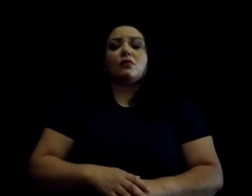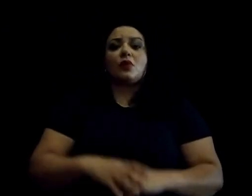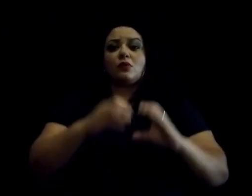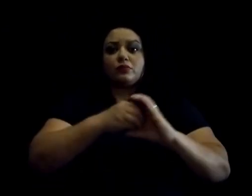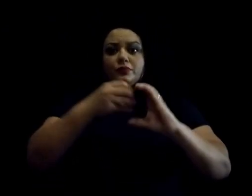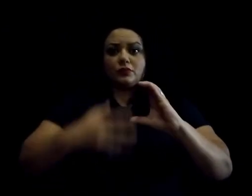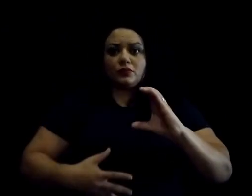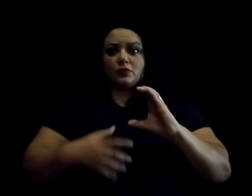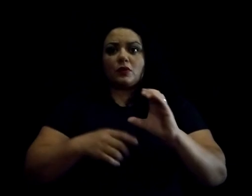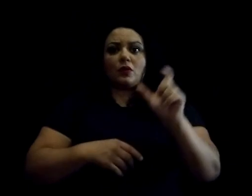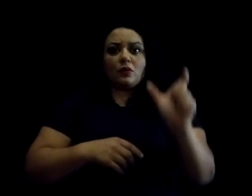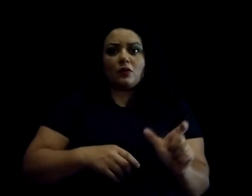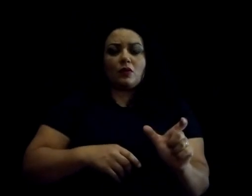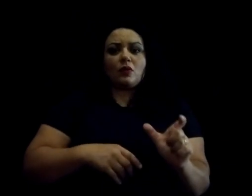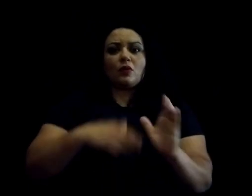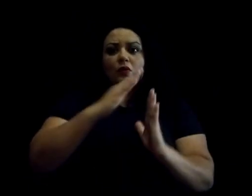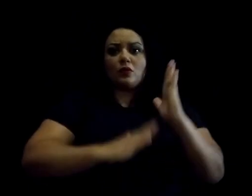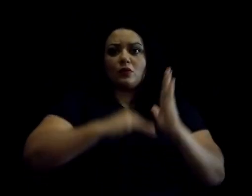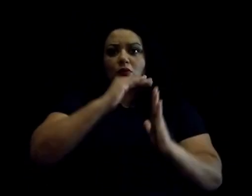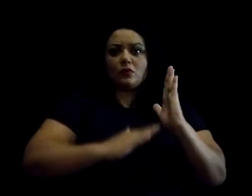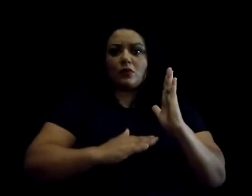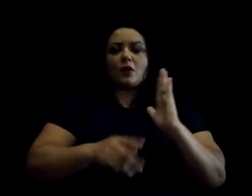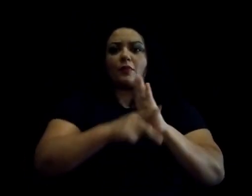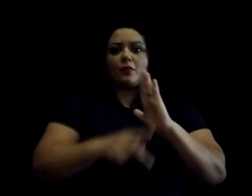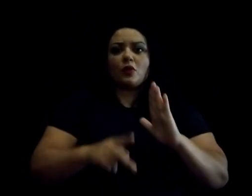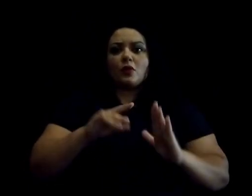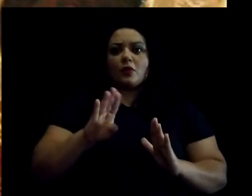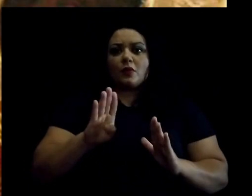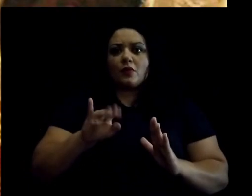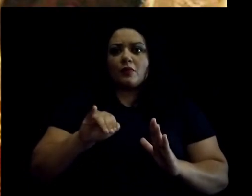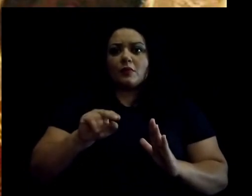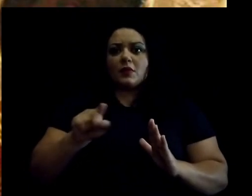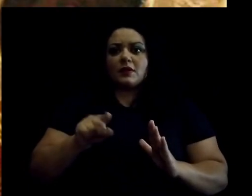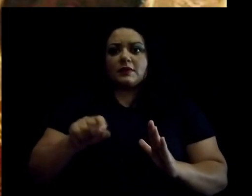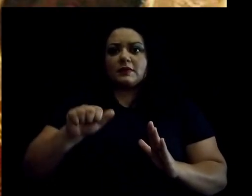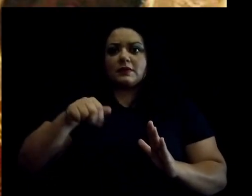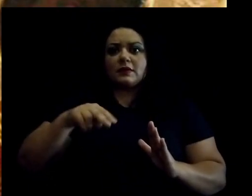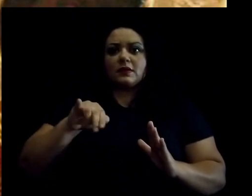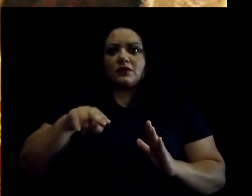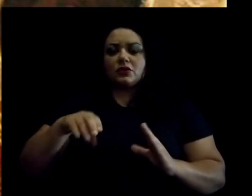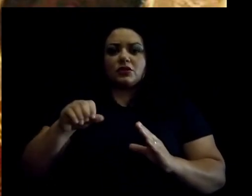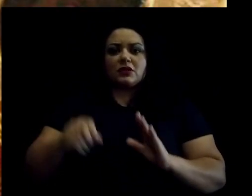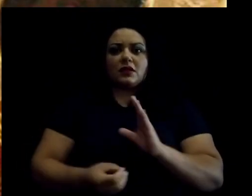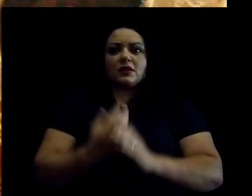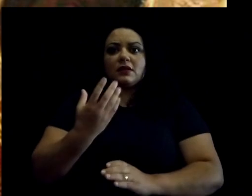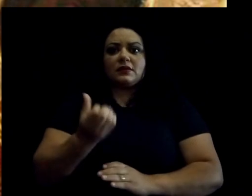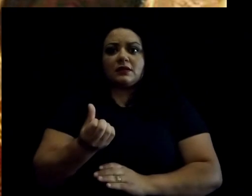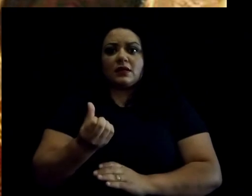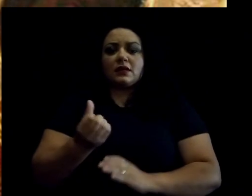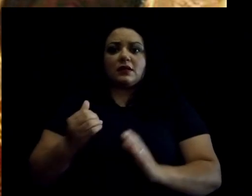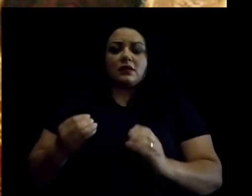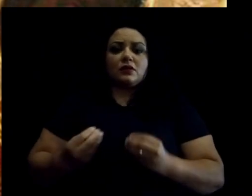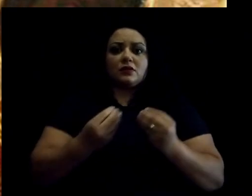Pelas características, trata-se de uma obra bizantina, criada entre os séculos VI e IX, levada ao mosteiro polonês no